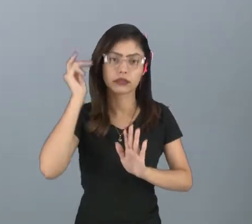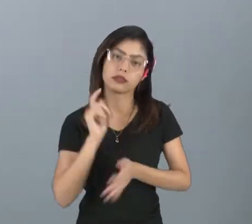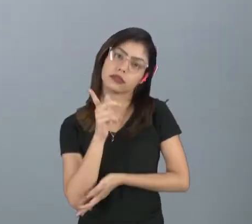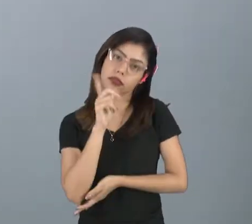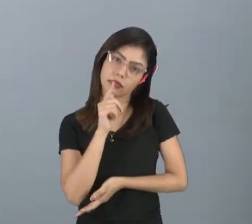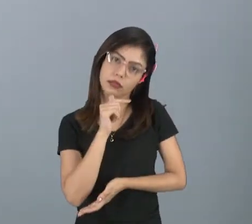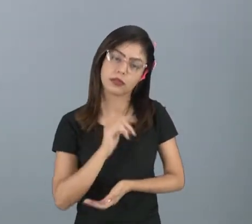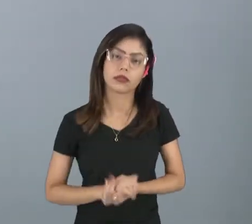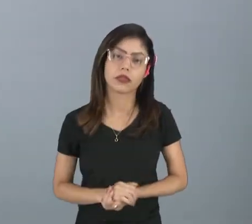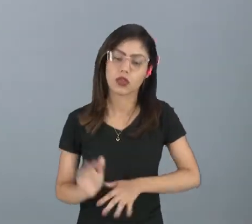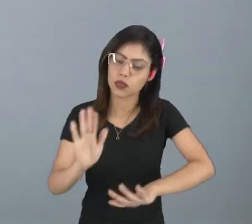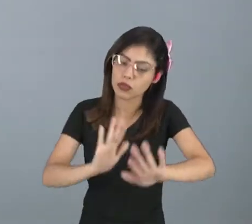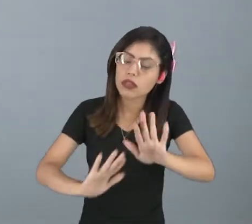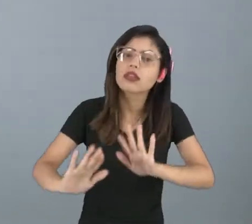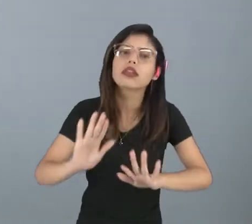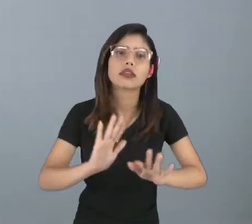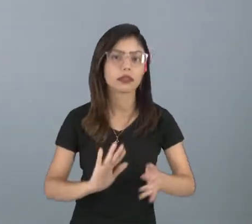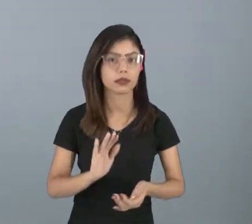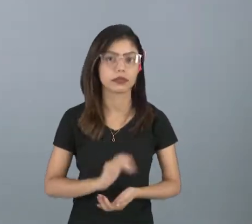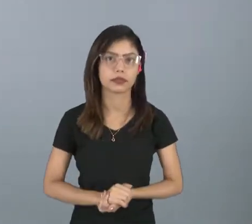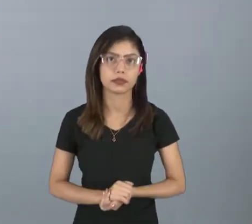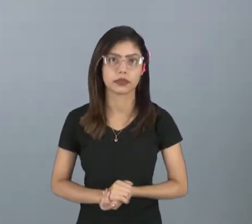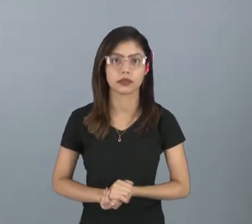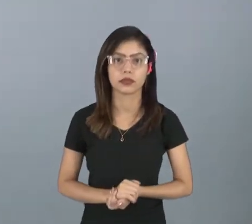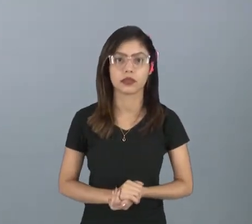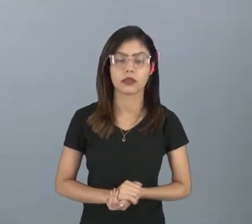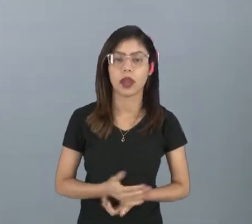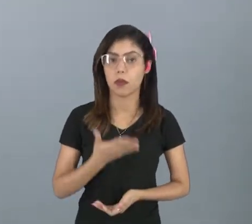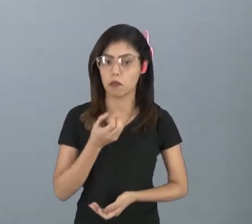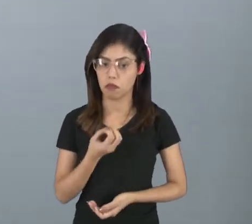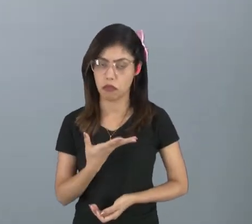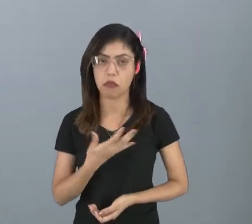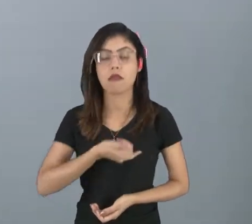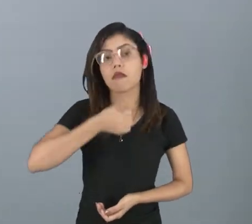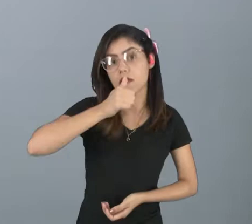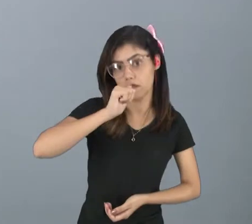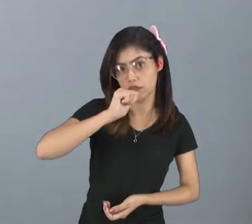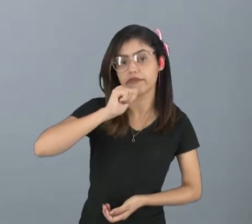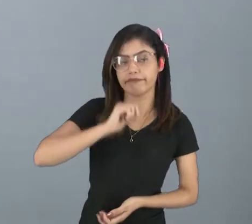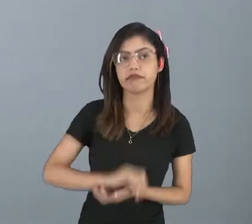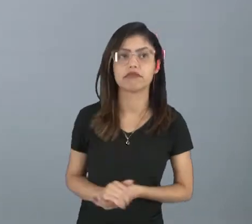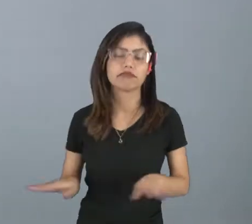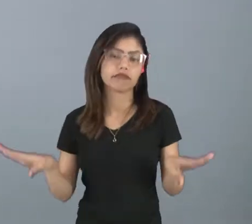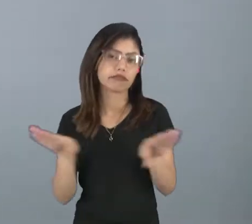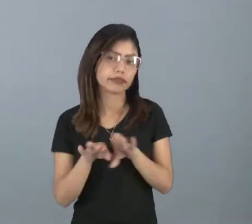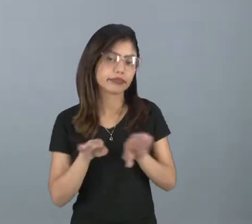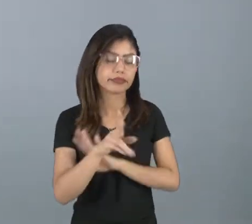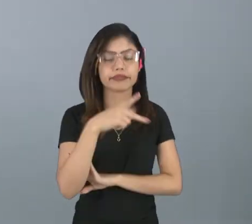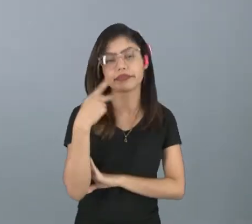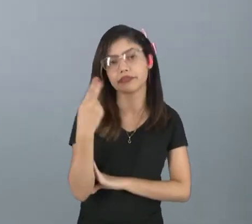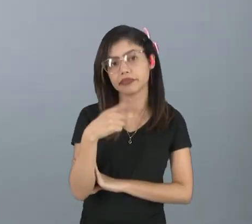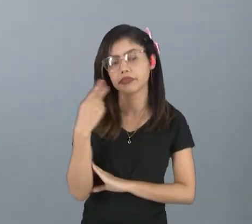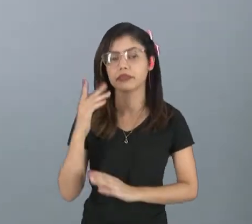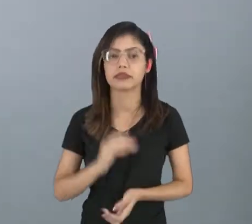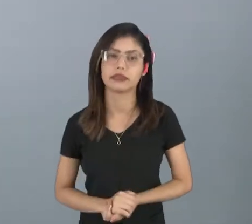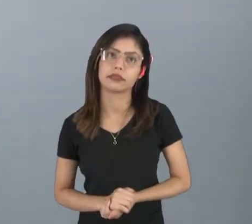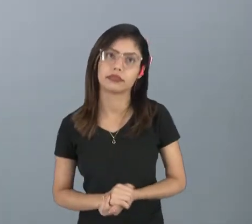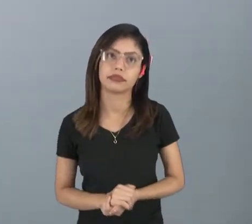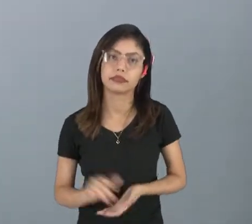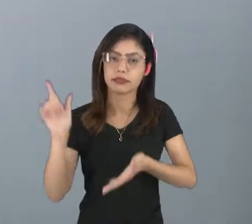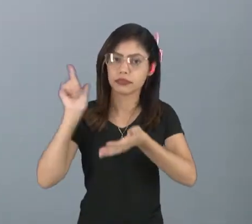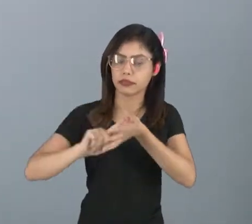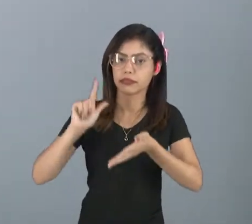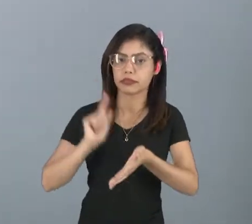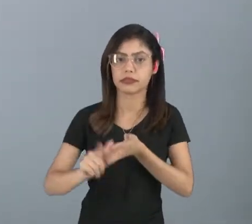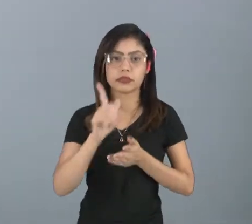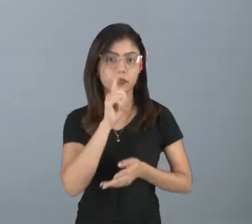água que esteja tratada, uma água que esteja apta para consumo. E também eu falo sobre fazer uma limpeza da água